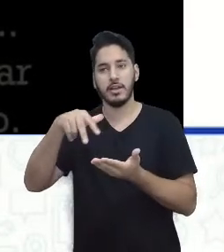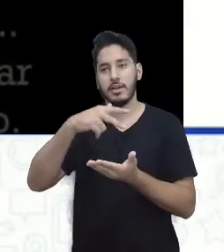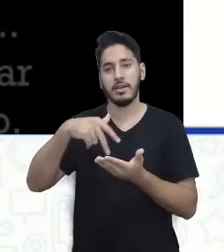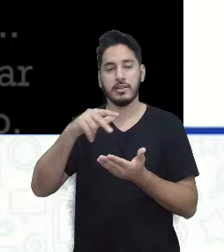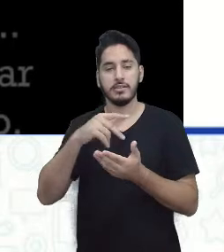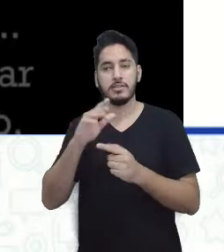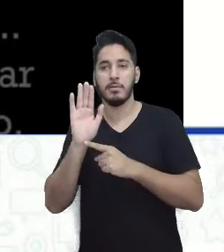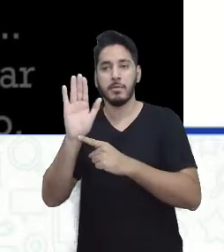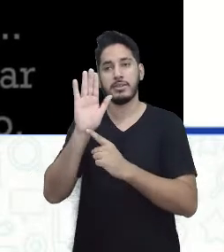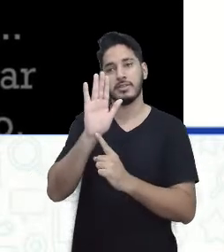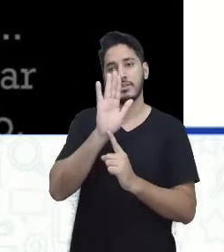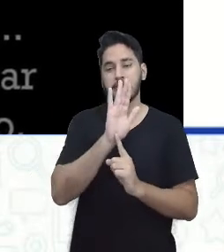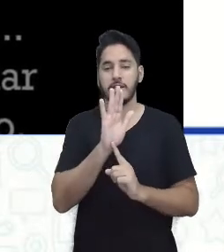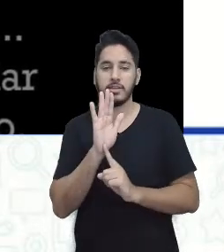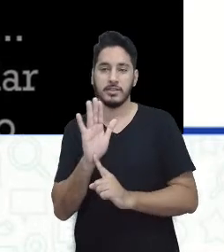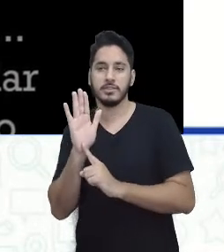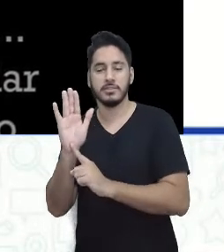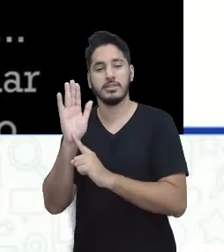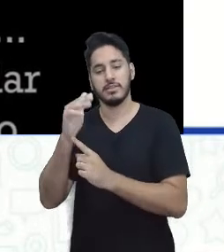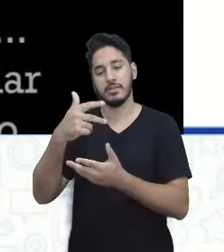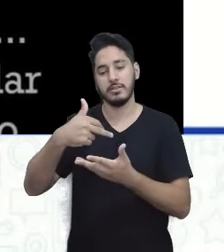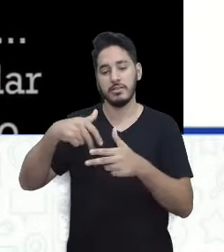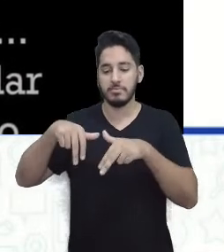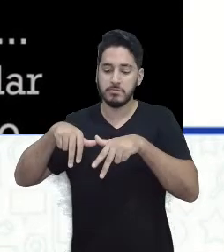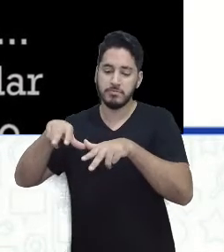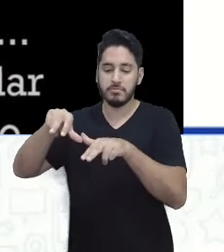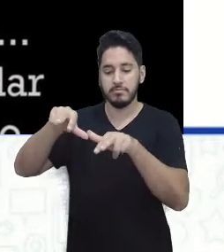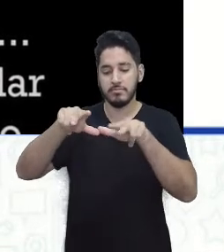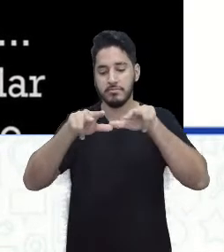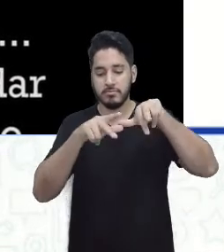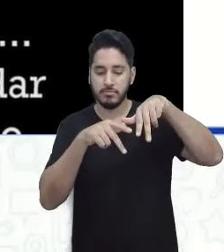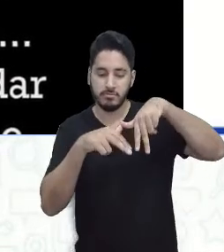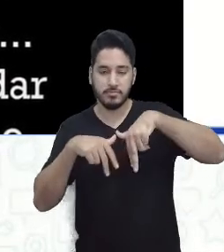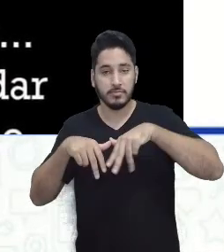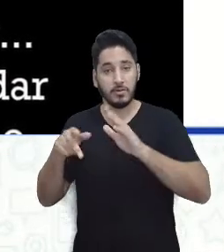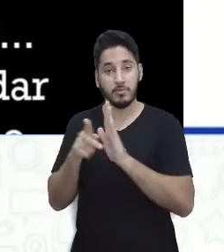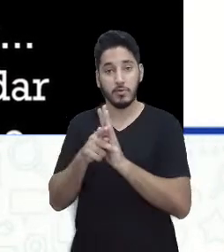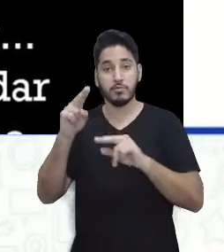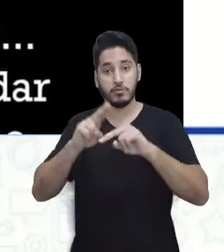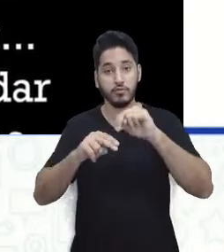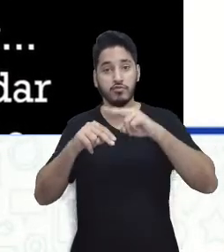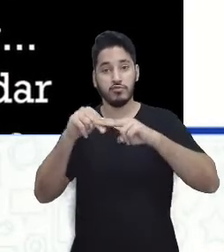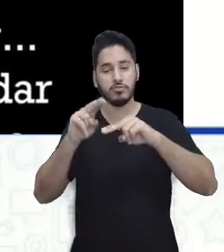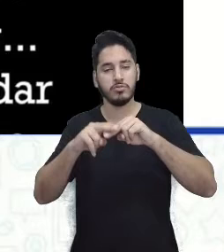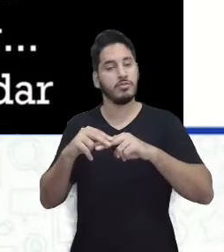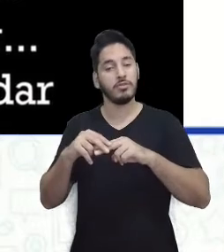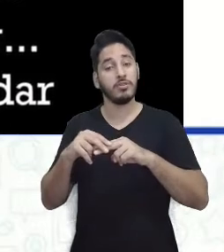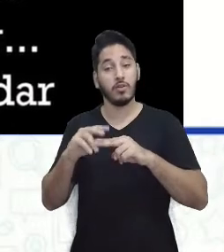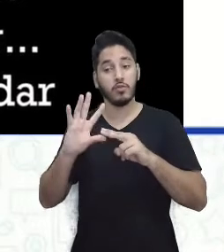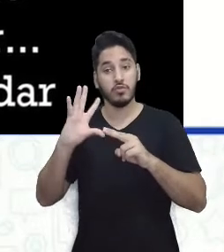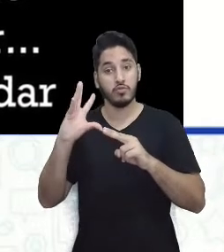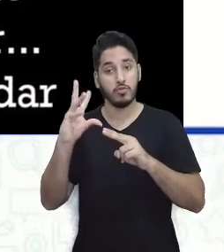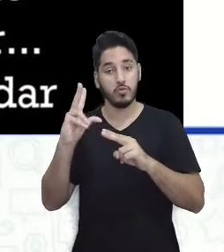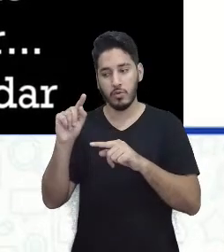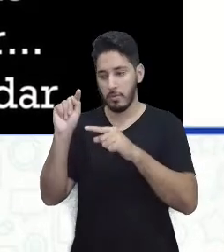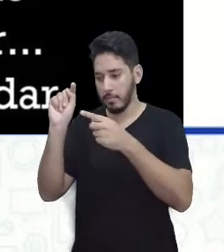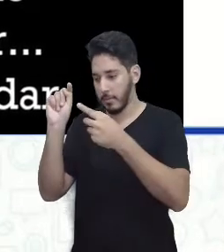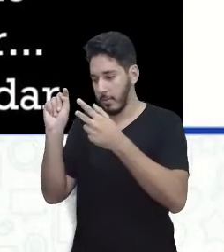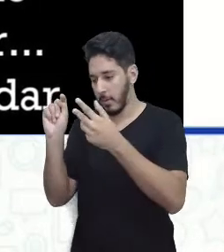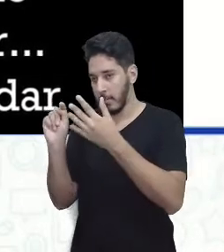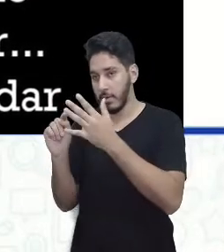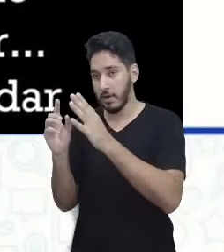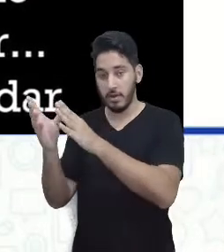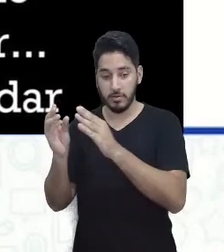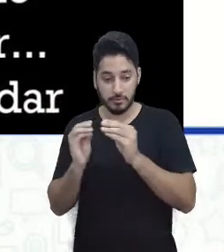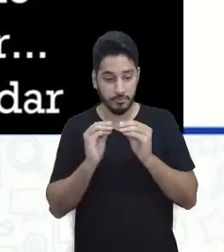dança de apresentação que sempre tem na quadrilha, né? Aquele círculo. Então ele vai trazendo todos esses elementos